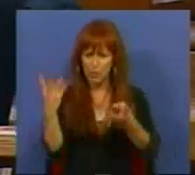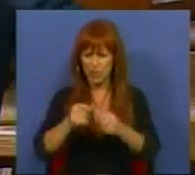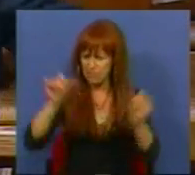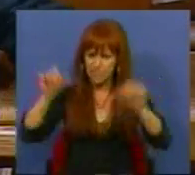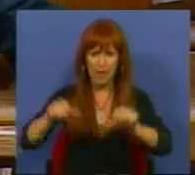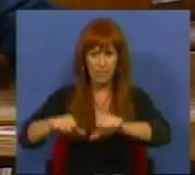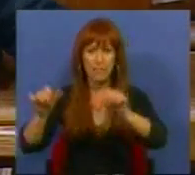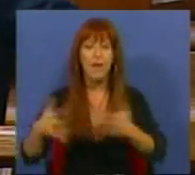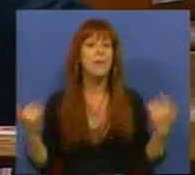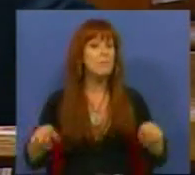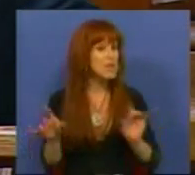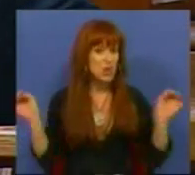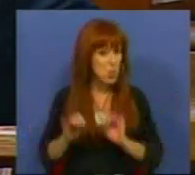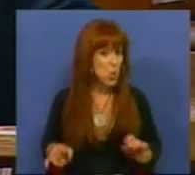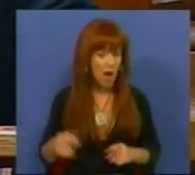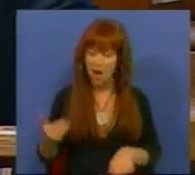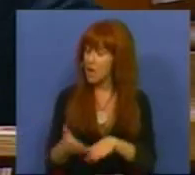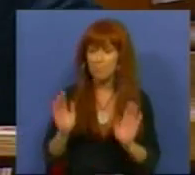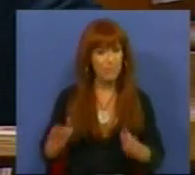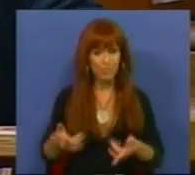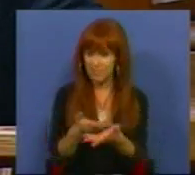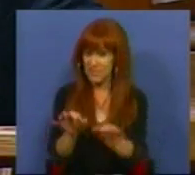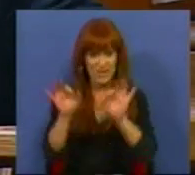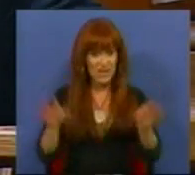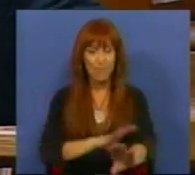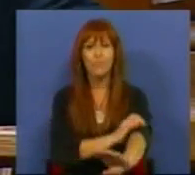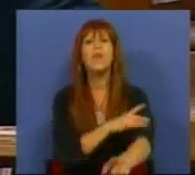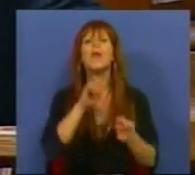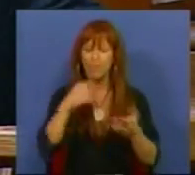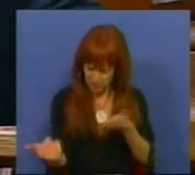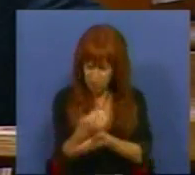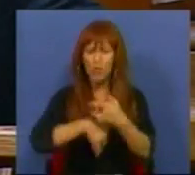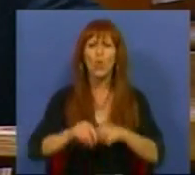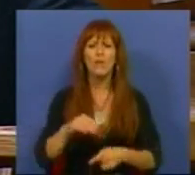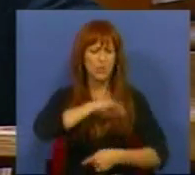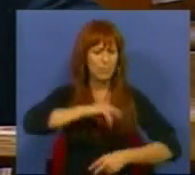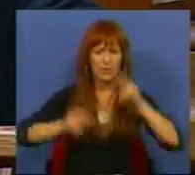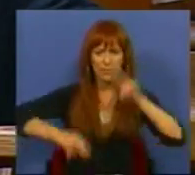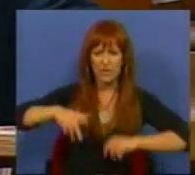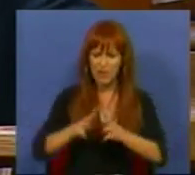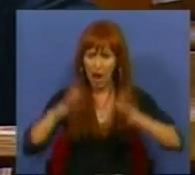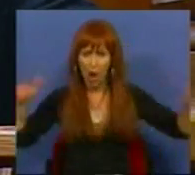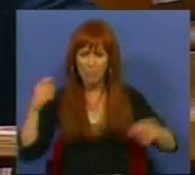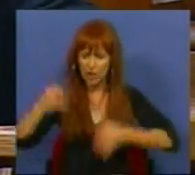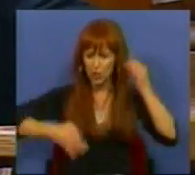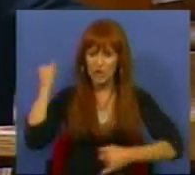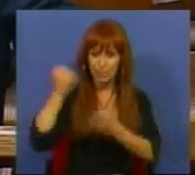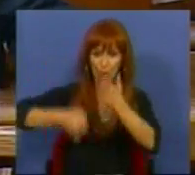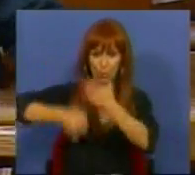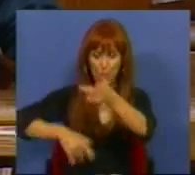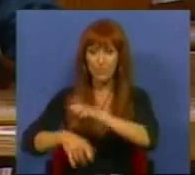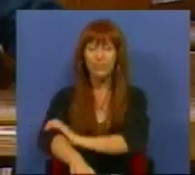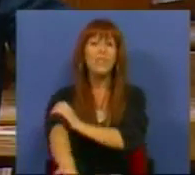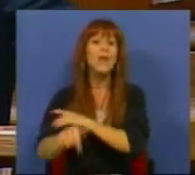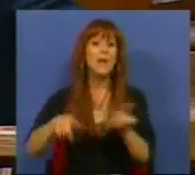Contas. Mas não tinha de ser assim. É possível recuperar receita fiscal aumentando a justiça tributária.